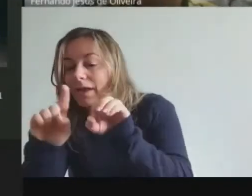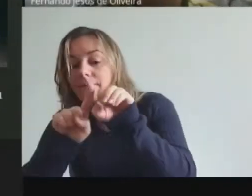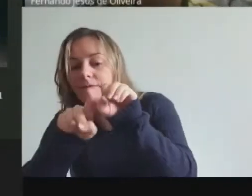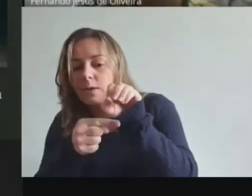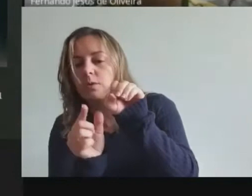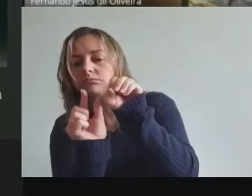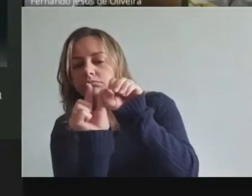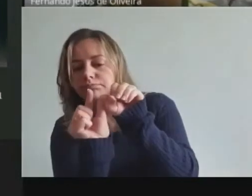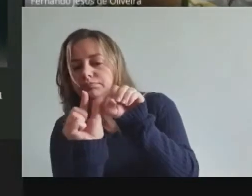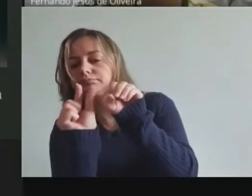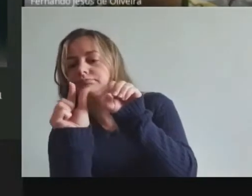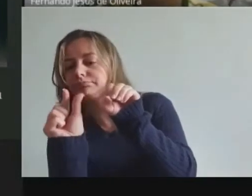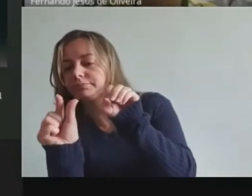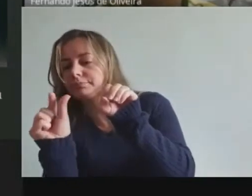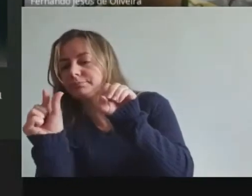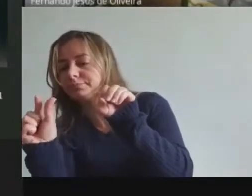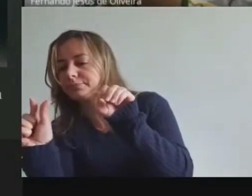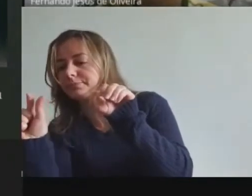um próton, né?